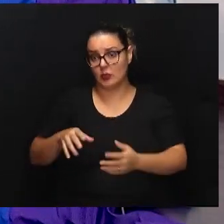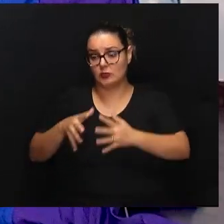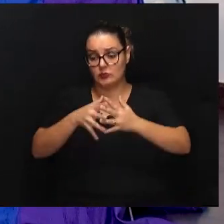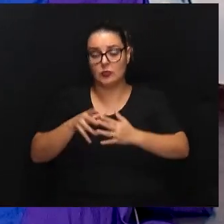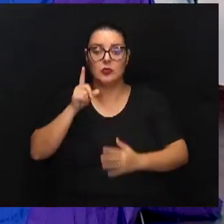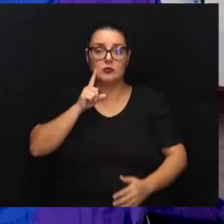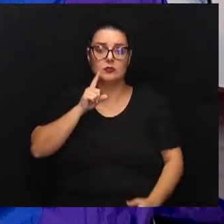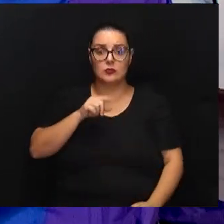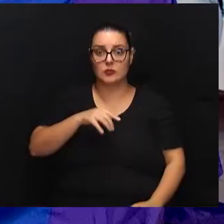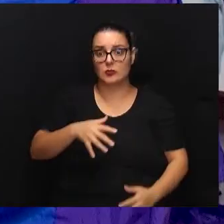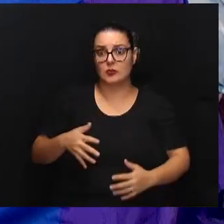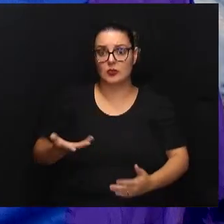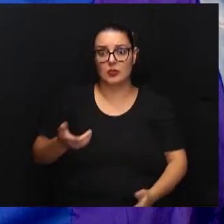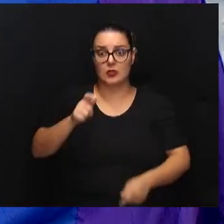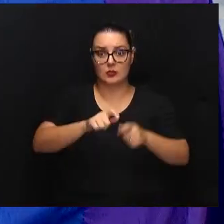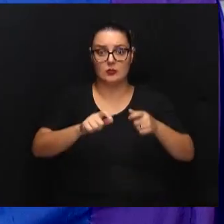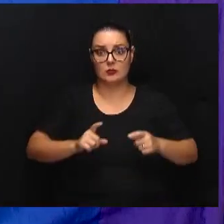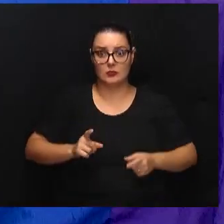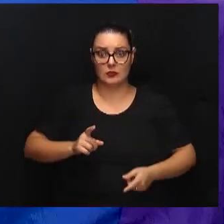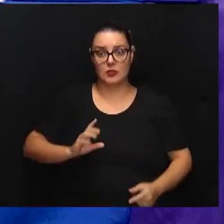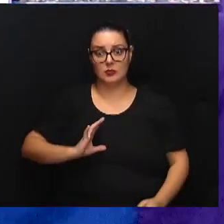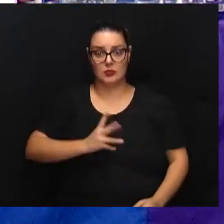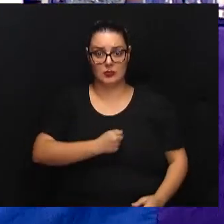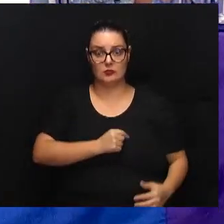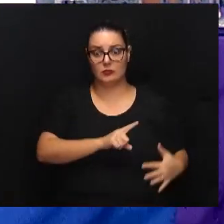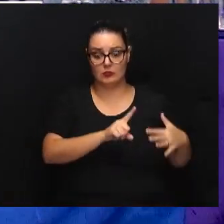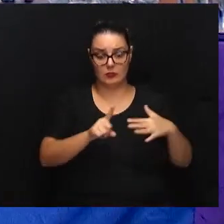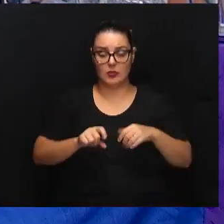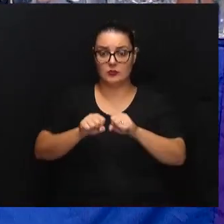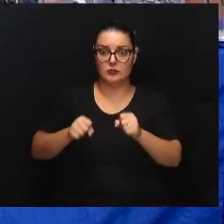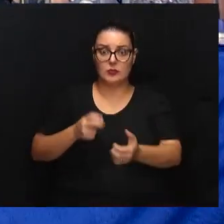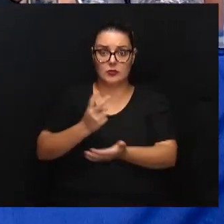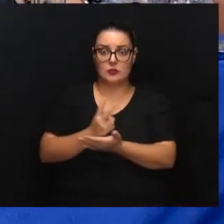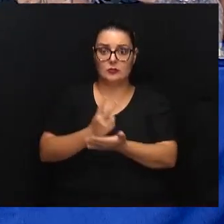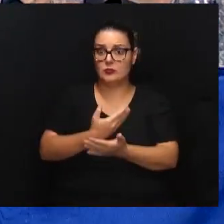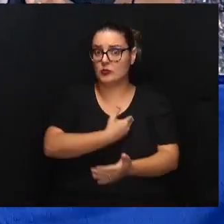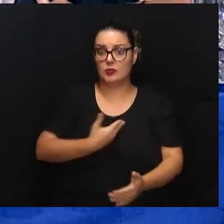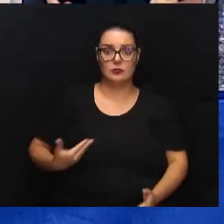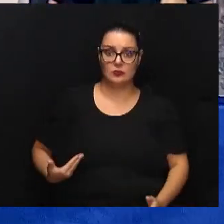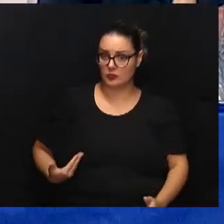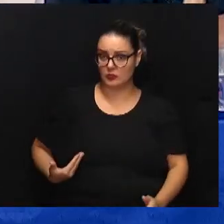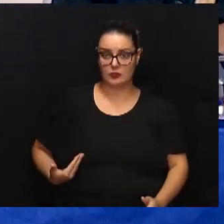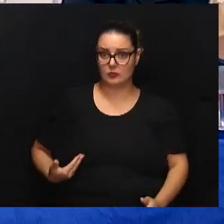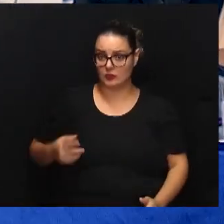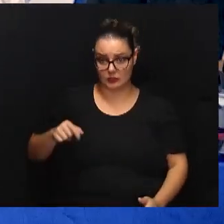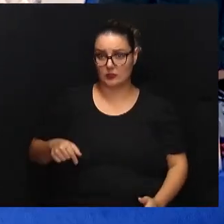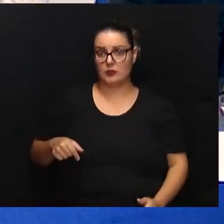de forma sistemática pelo governo, que é um governo genocida, né? Então,